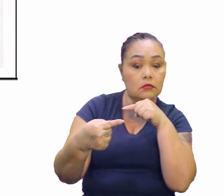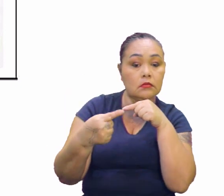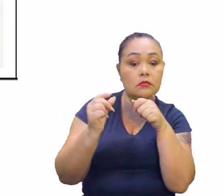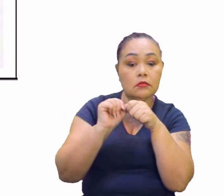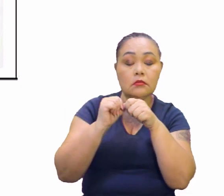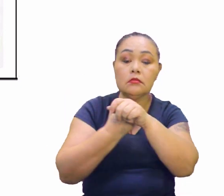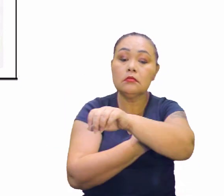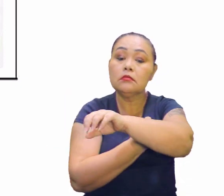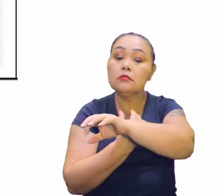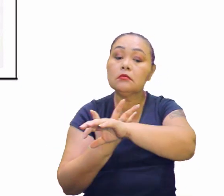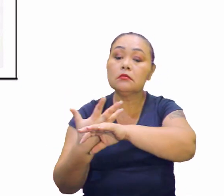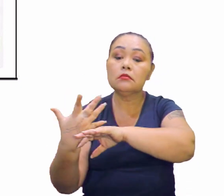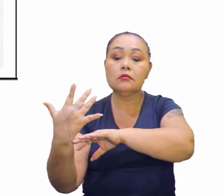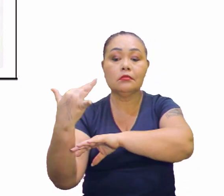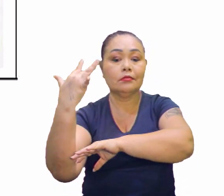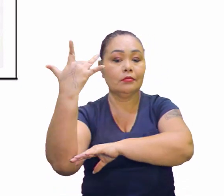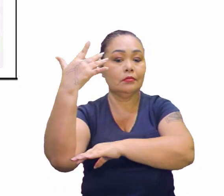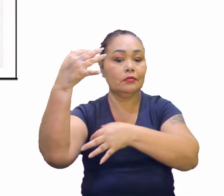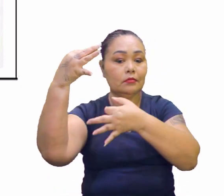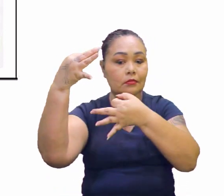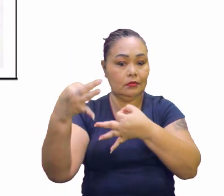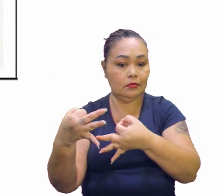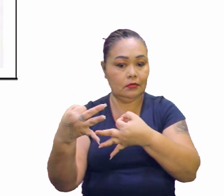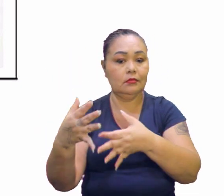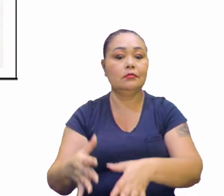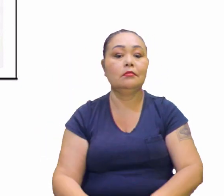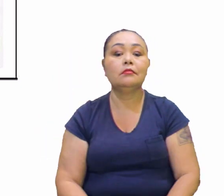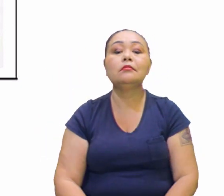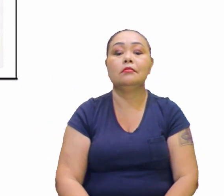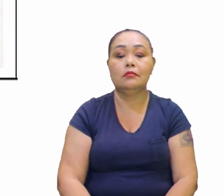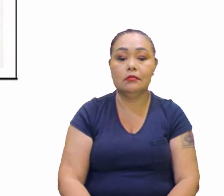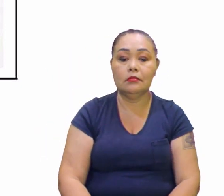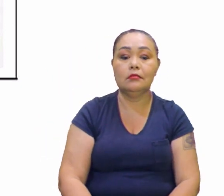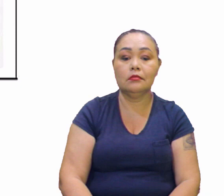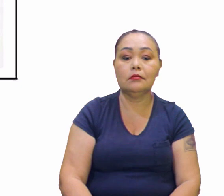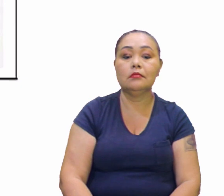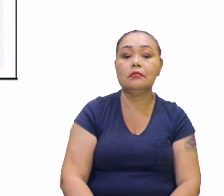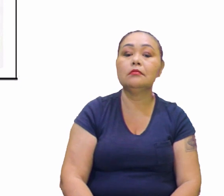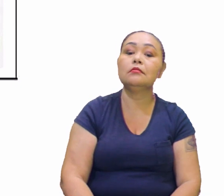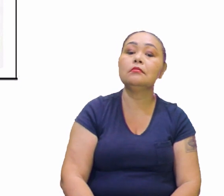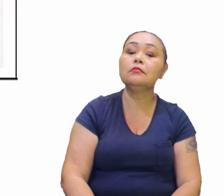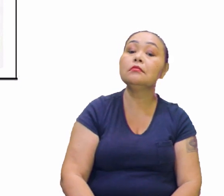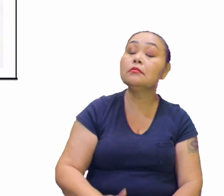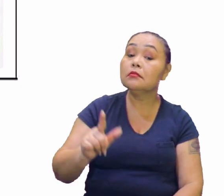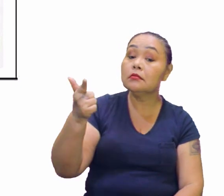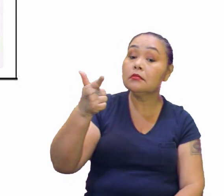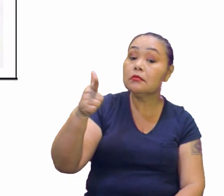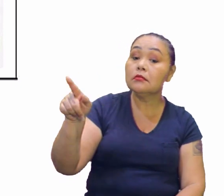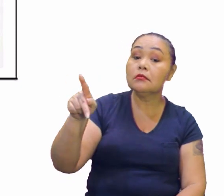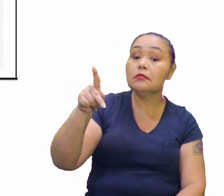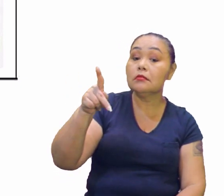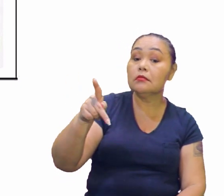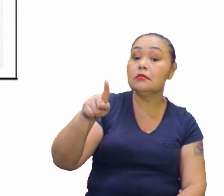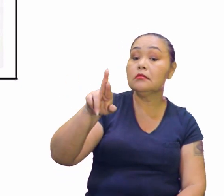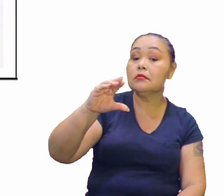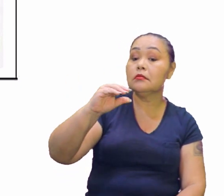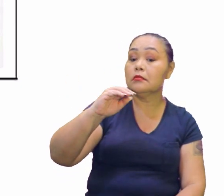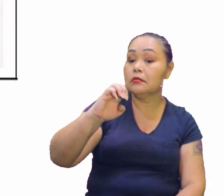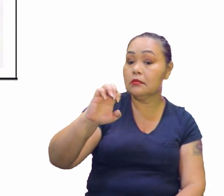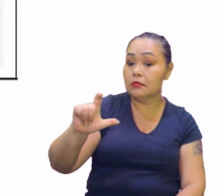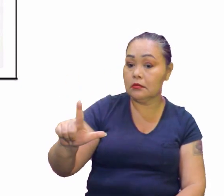da produção ecologicamente correta, ok? E a última aqui é